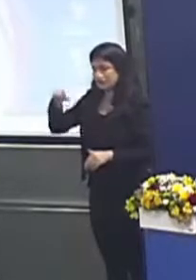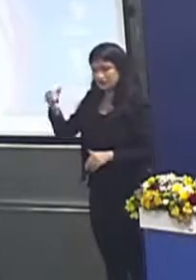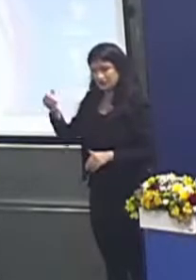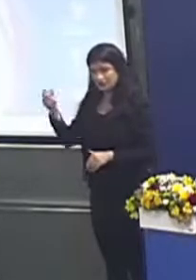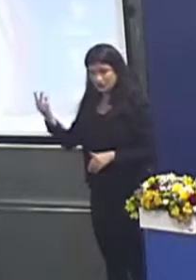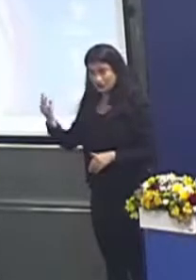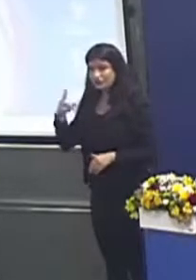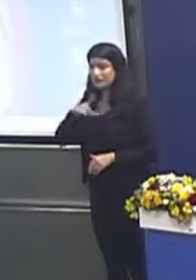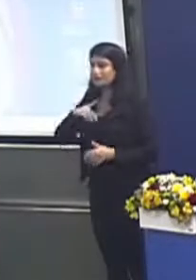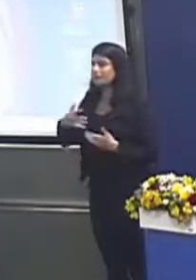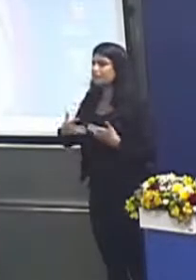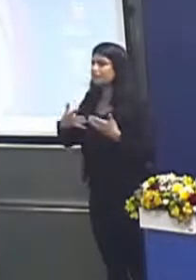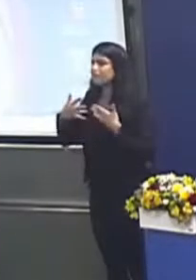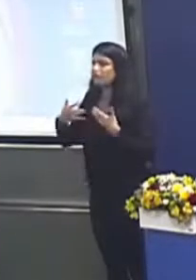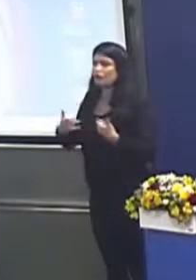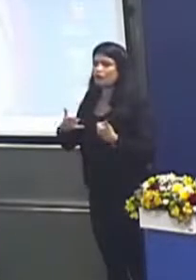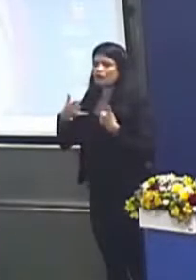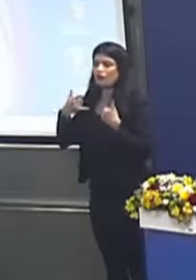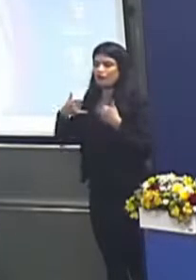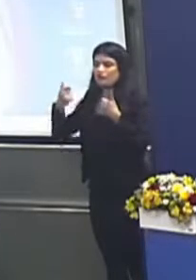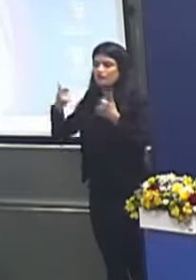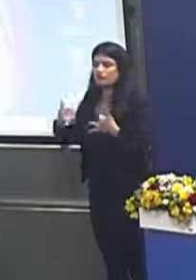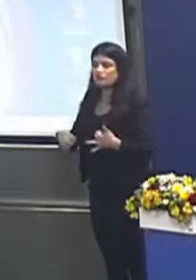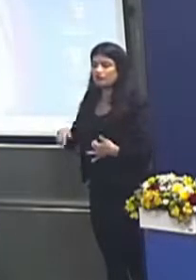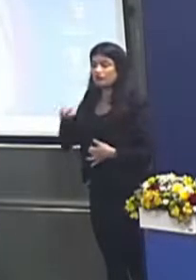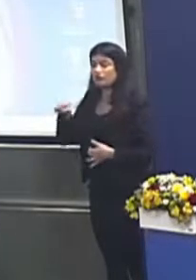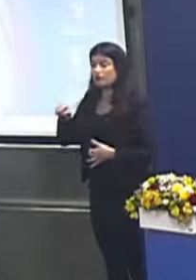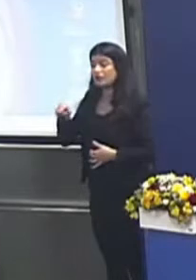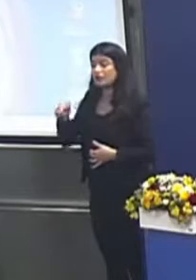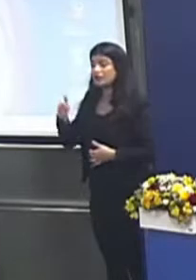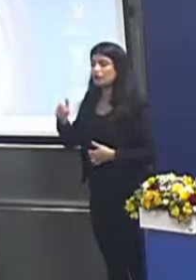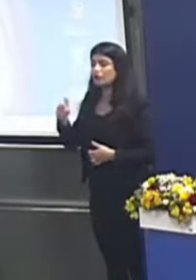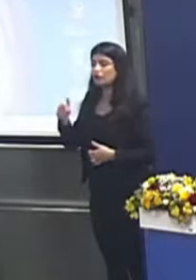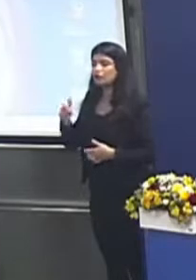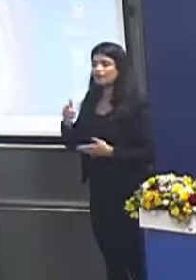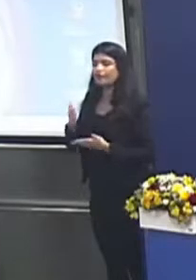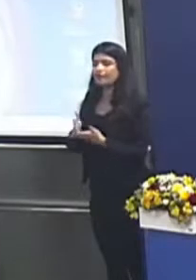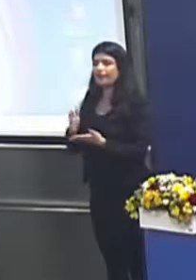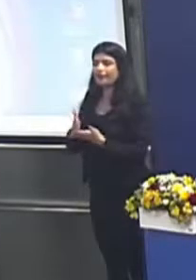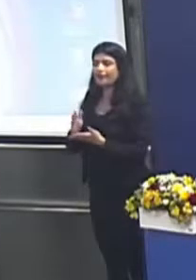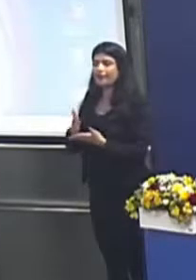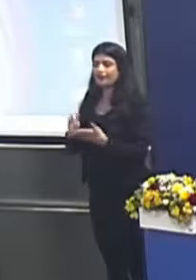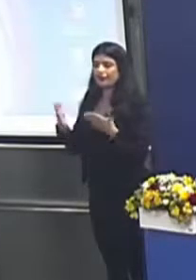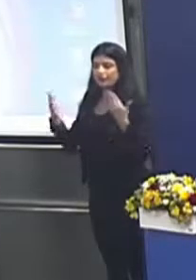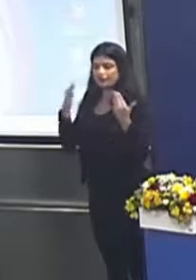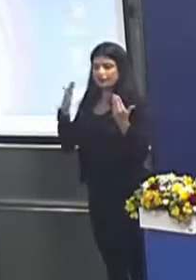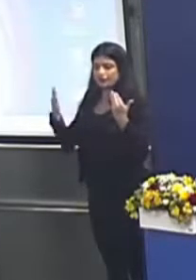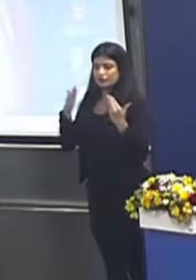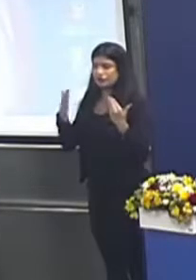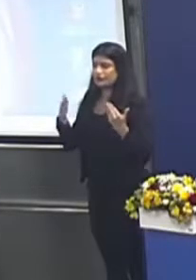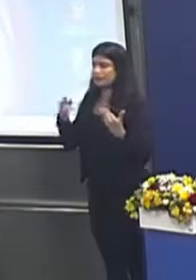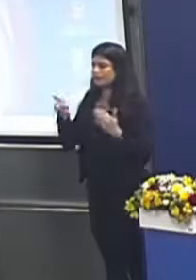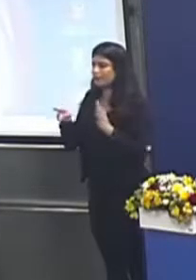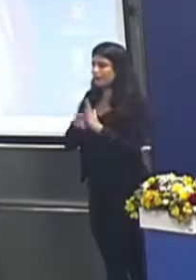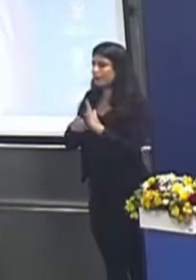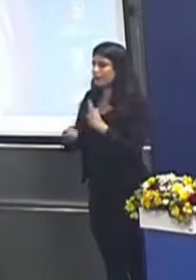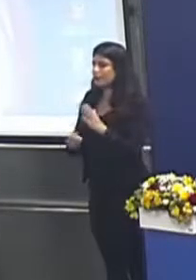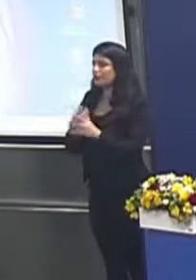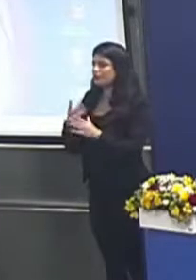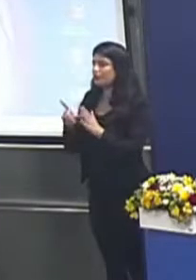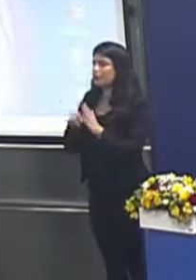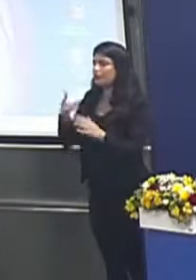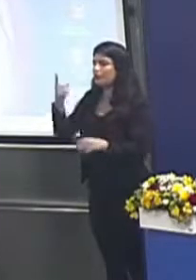a gente tem muito orgulho de dizer que hoje ela não tem praticamente nada a ver com a psicologia que foi regulamentada